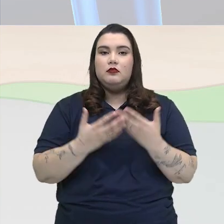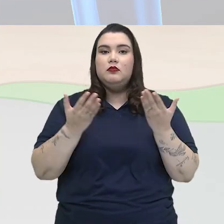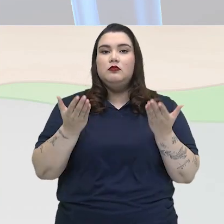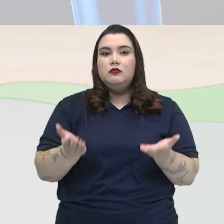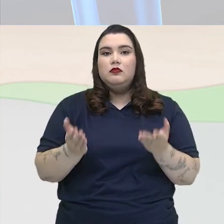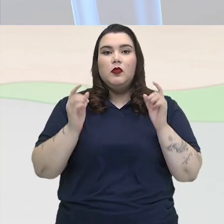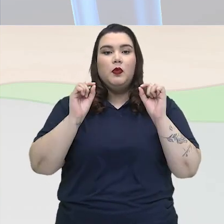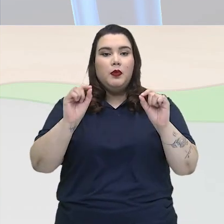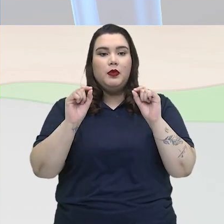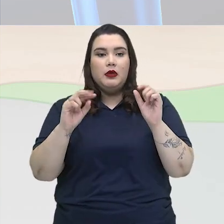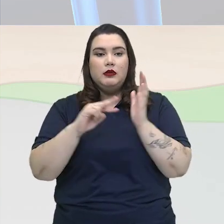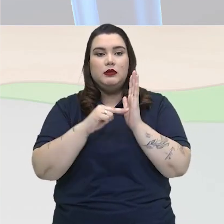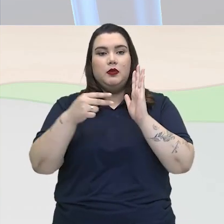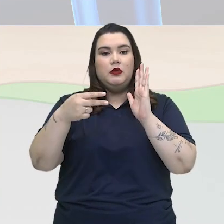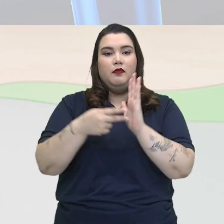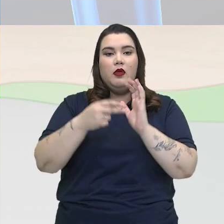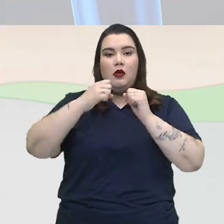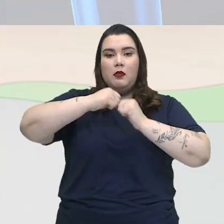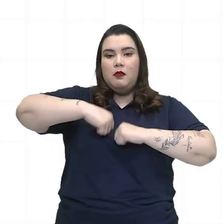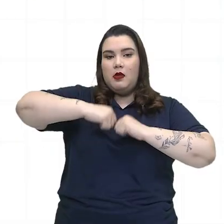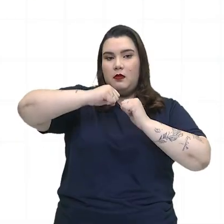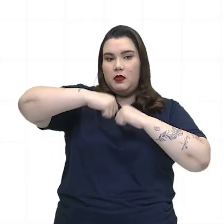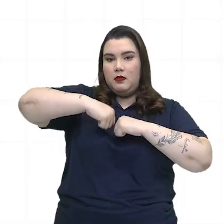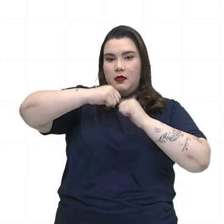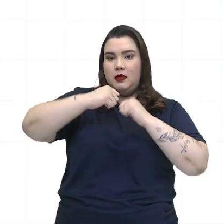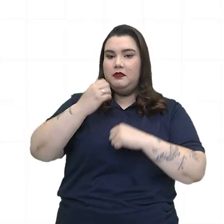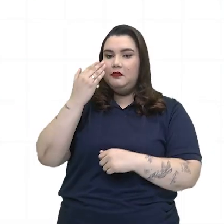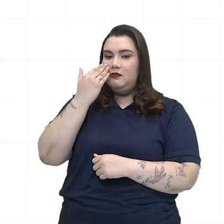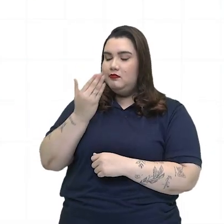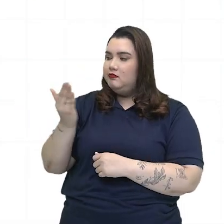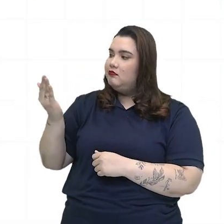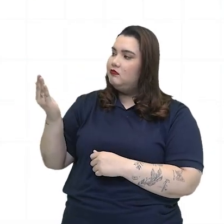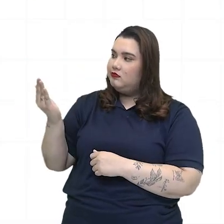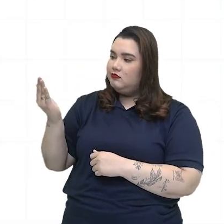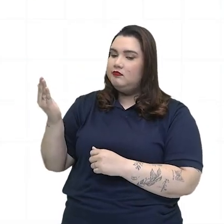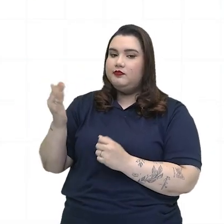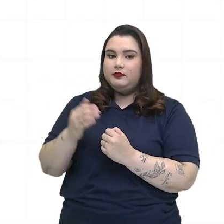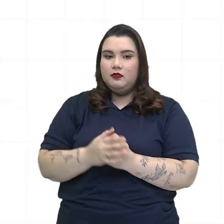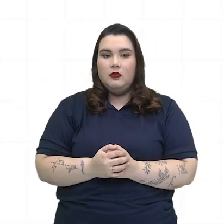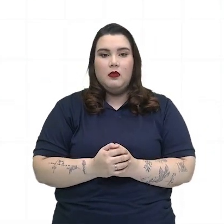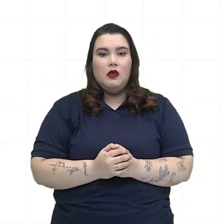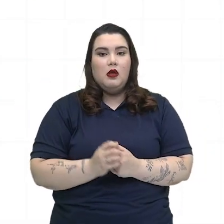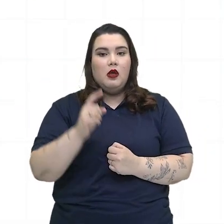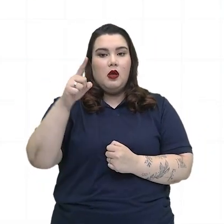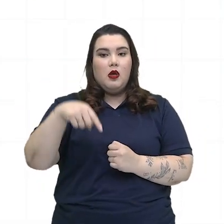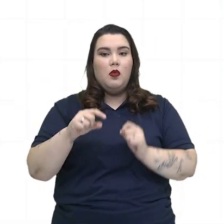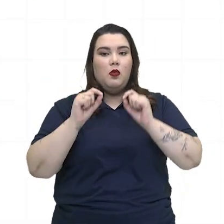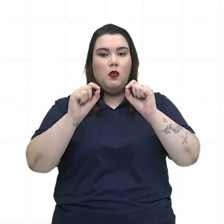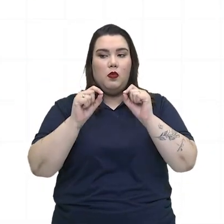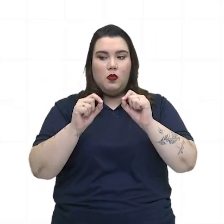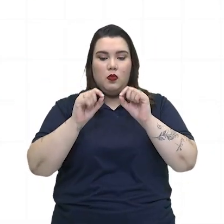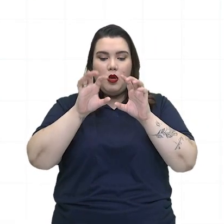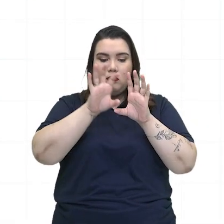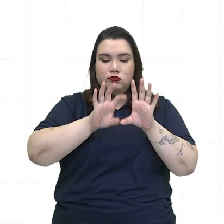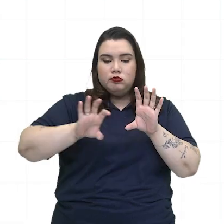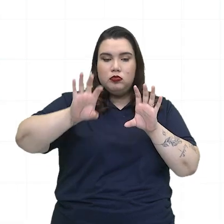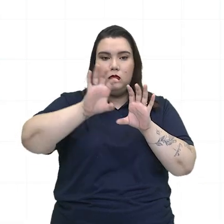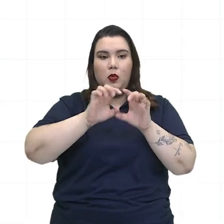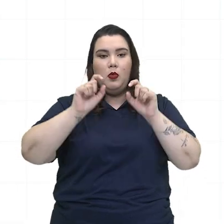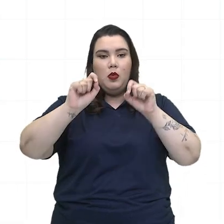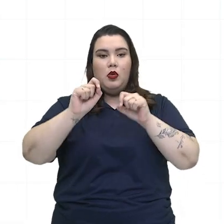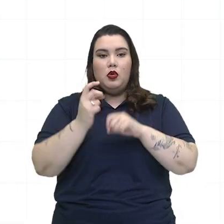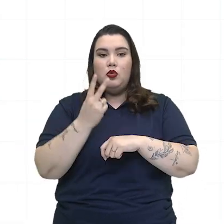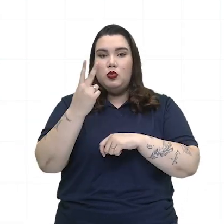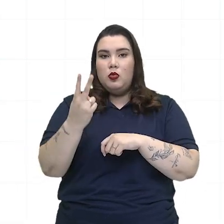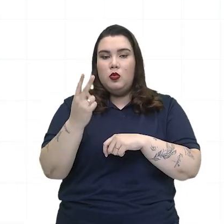Então, o que são as articulações? É a região de encontro de